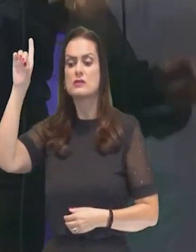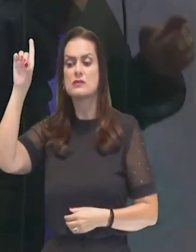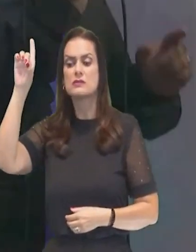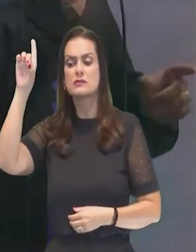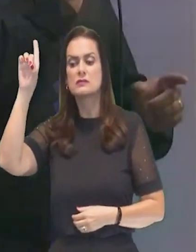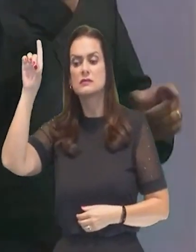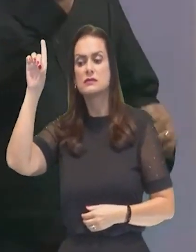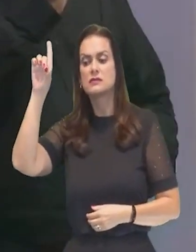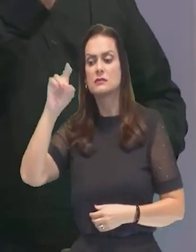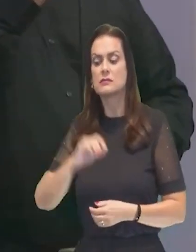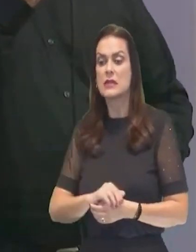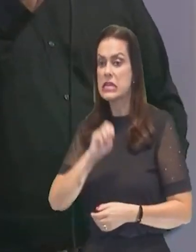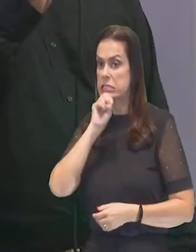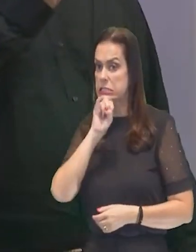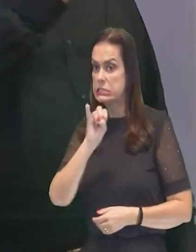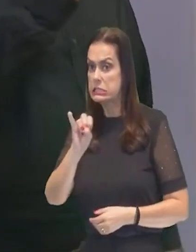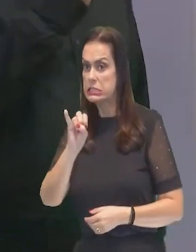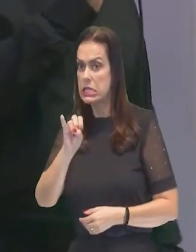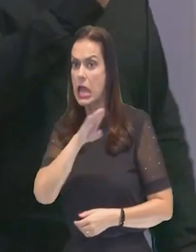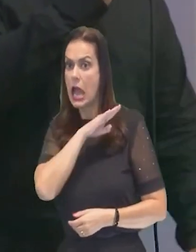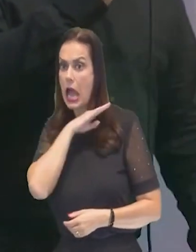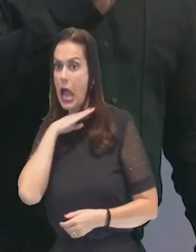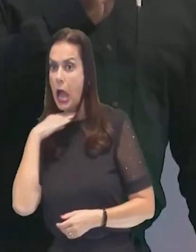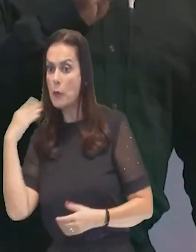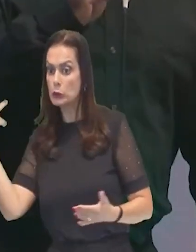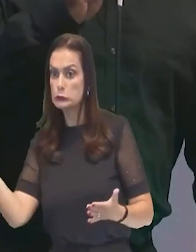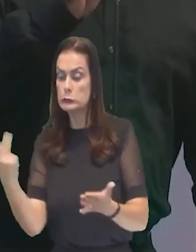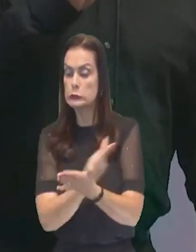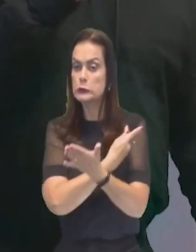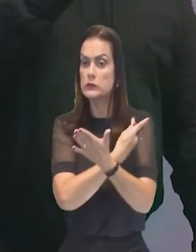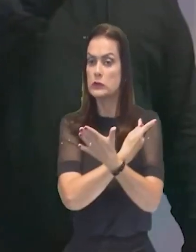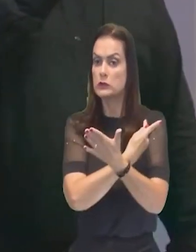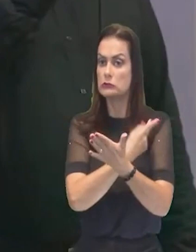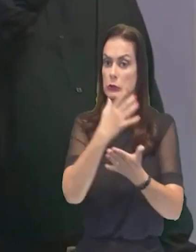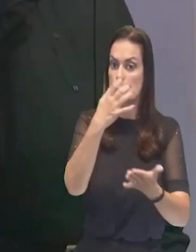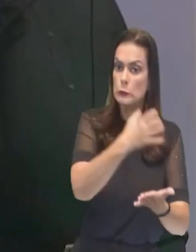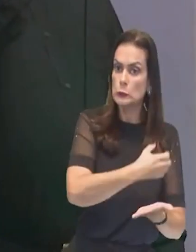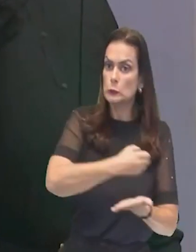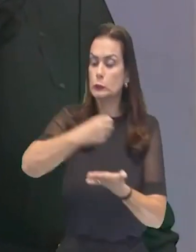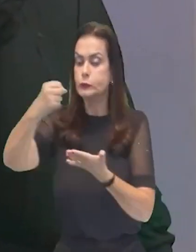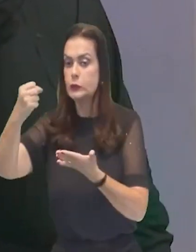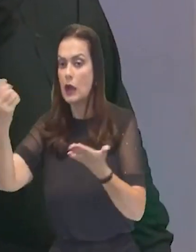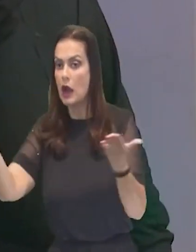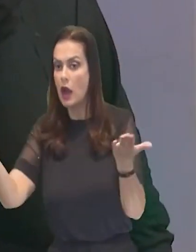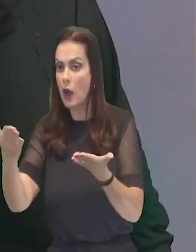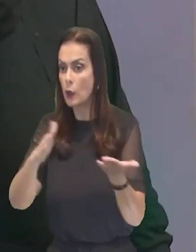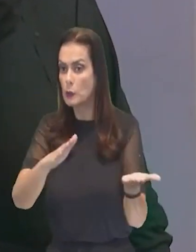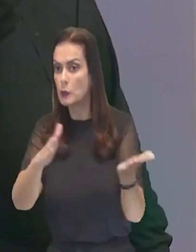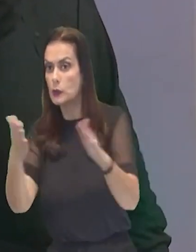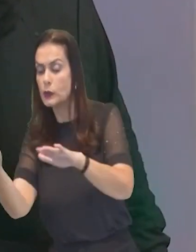Deus? Se a morte vier hoje te